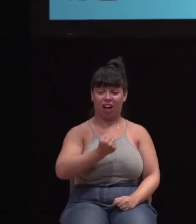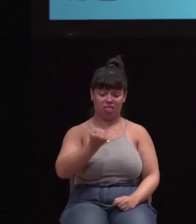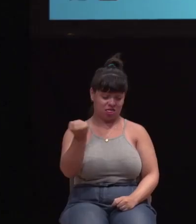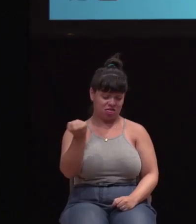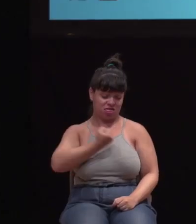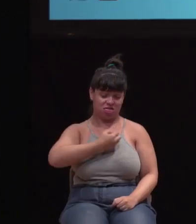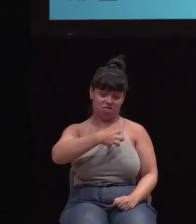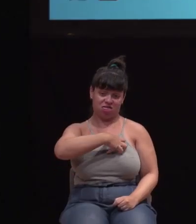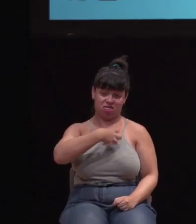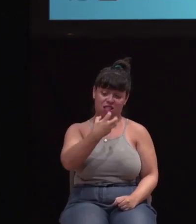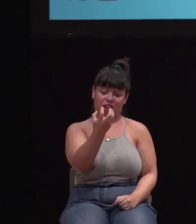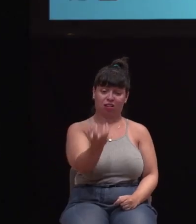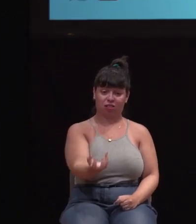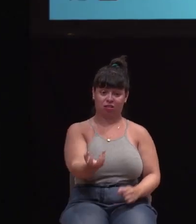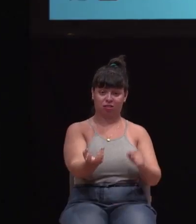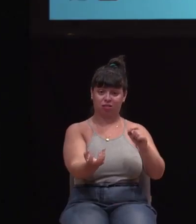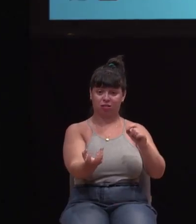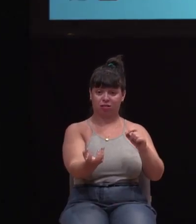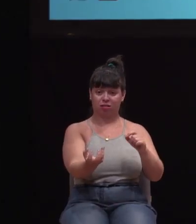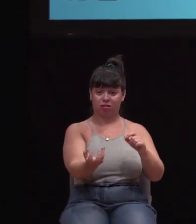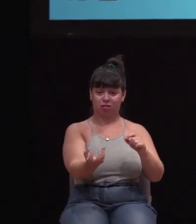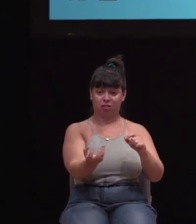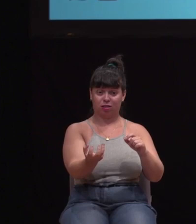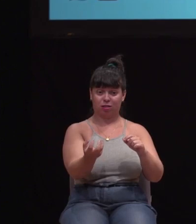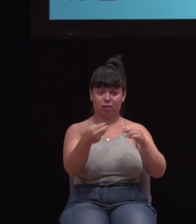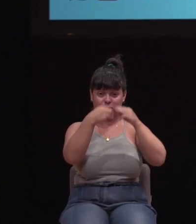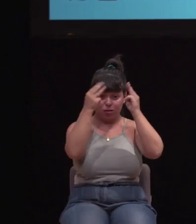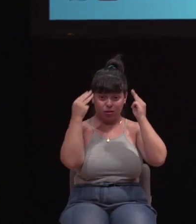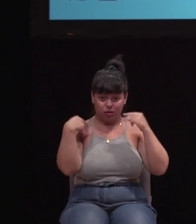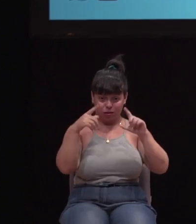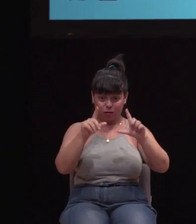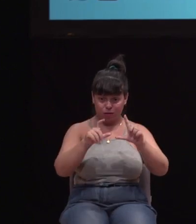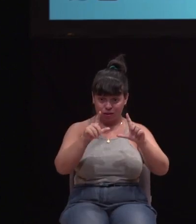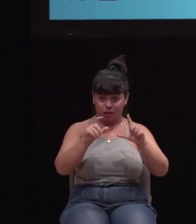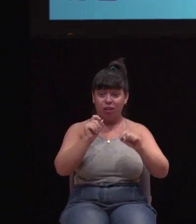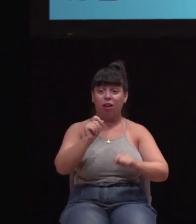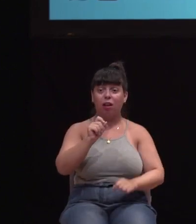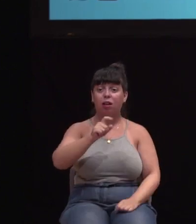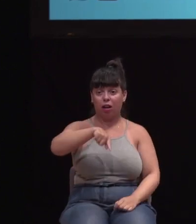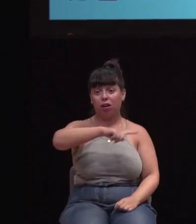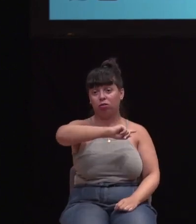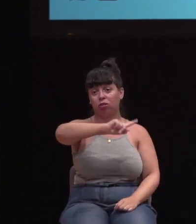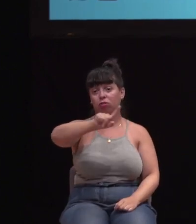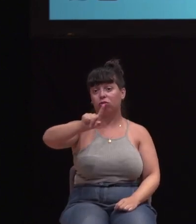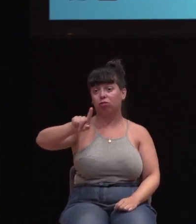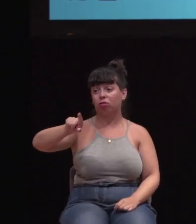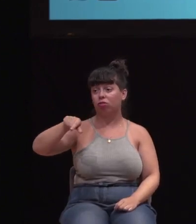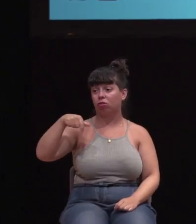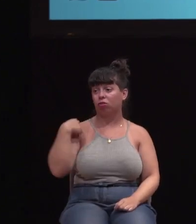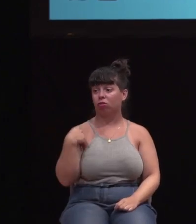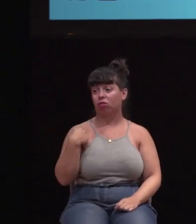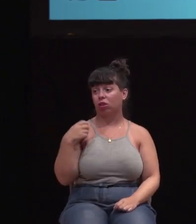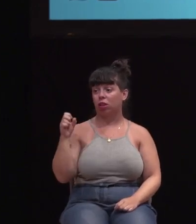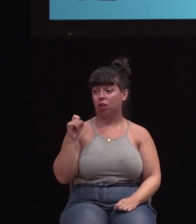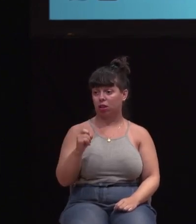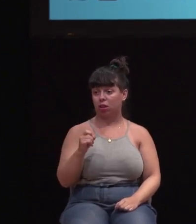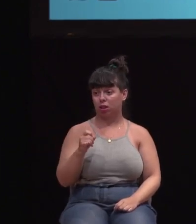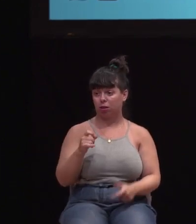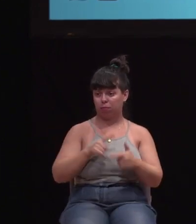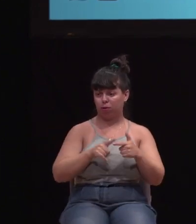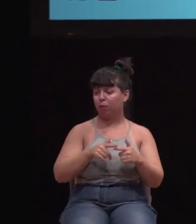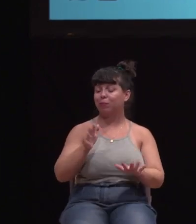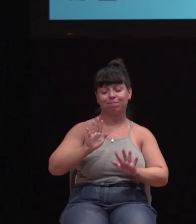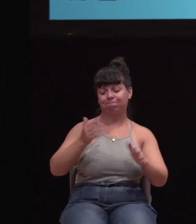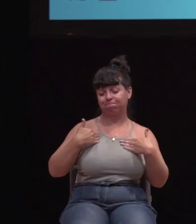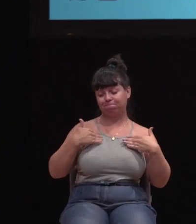da travesti, põe uma foto de Nossa Senhora Aparecida no buraco, é a gente. Se a gente coloca esse problema como do